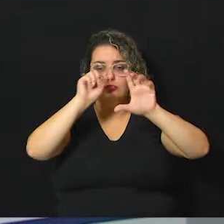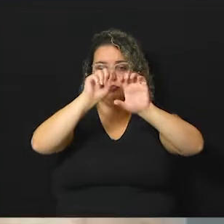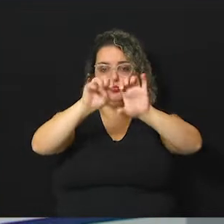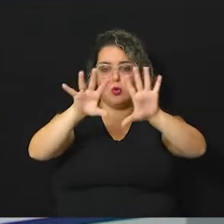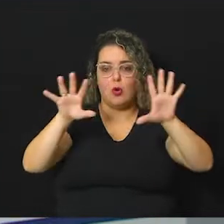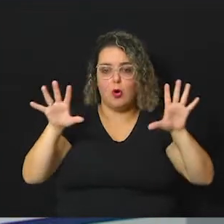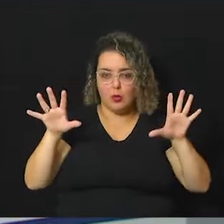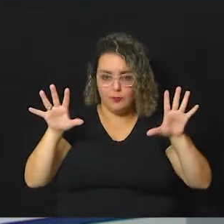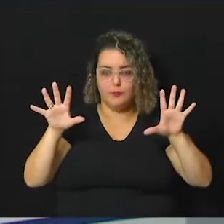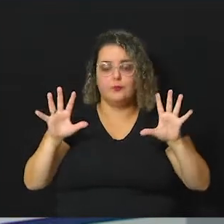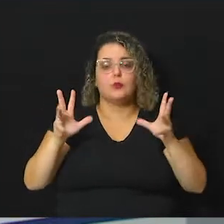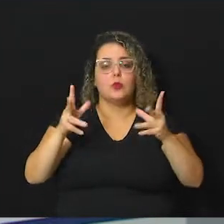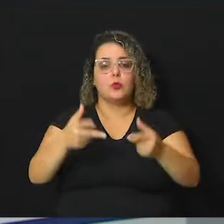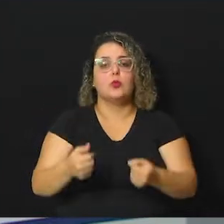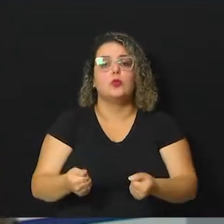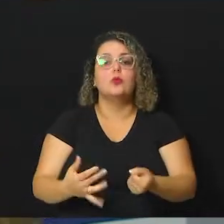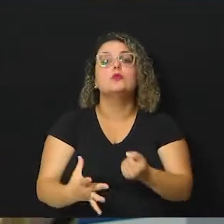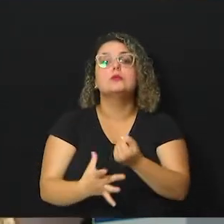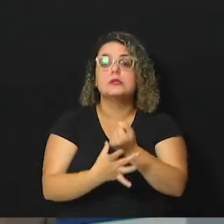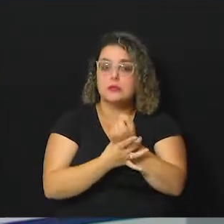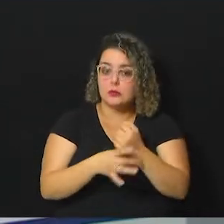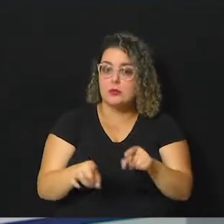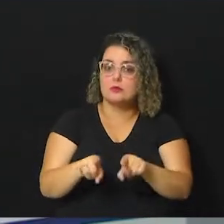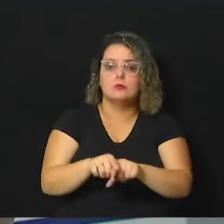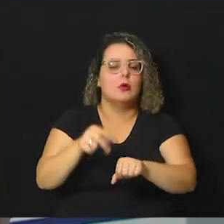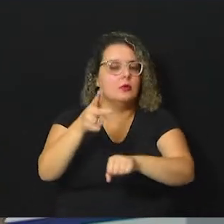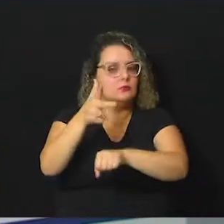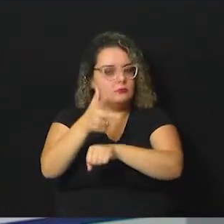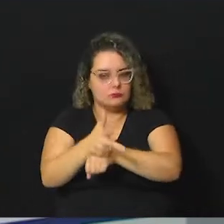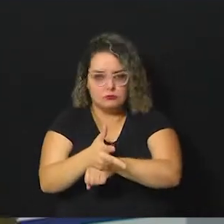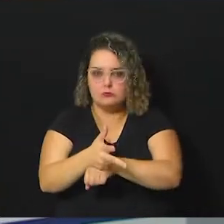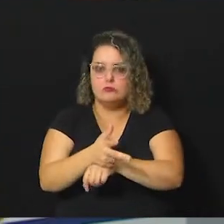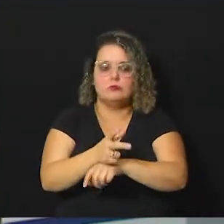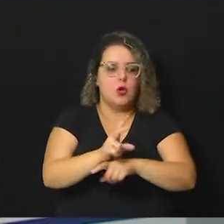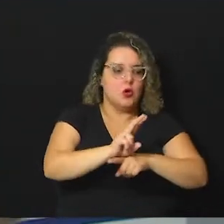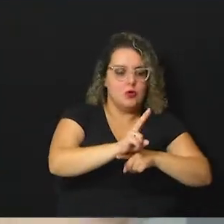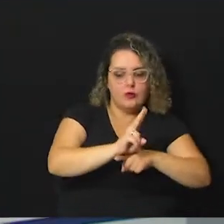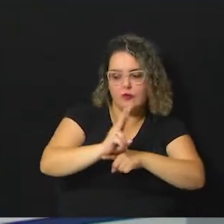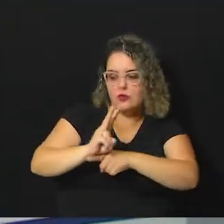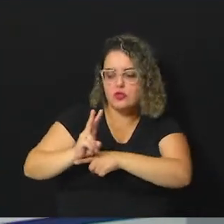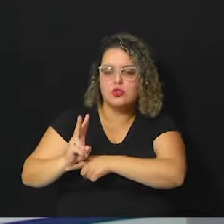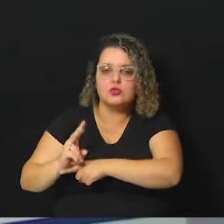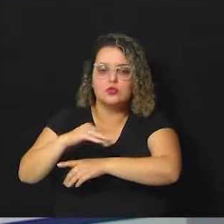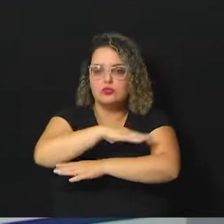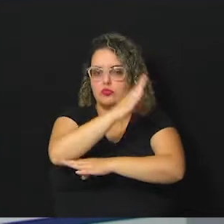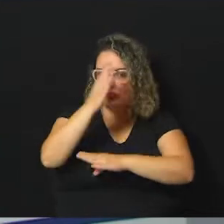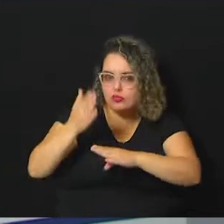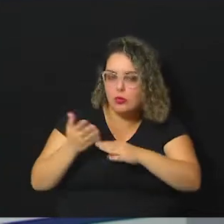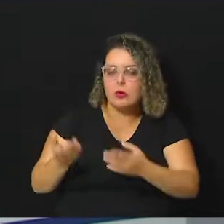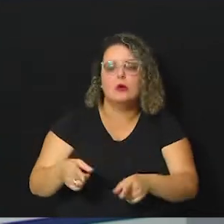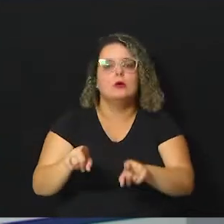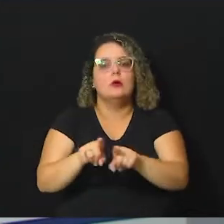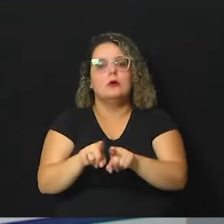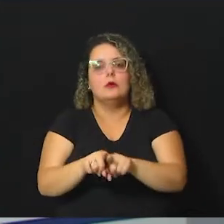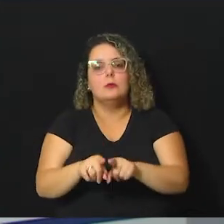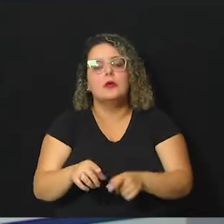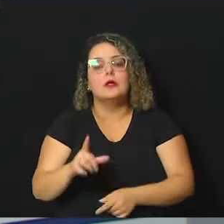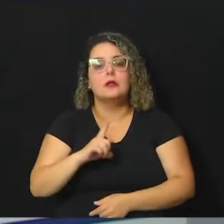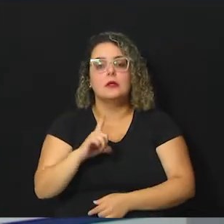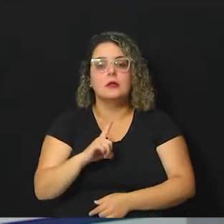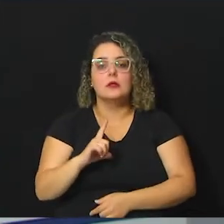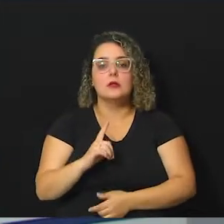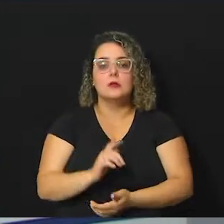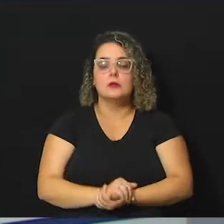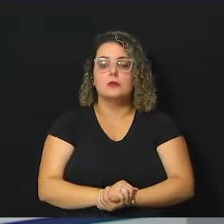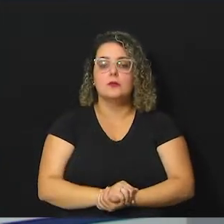professores ministrarem as aulas. Nós temos todo o equipamento de segurança também, câmeras de segurança, vigilância 24 horas. E